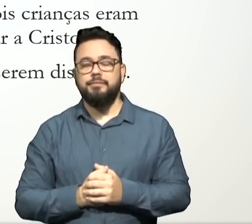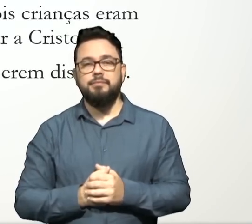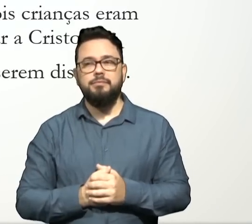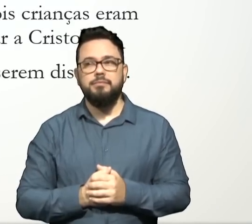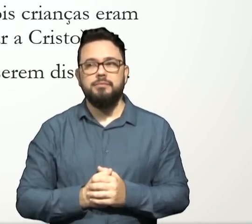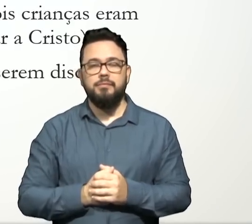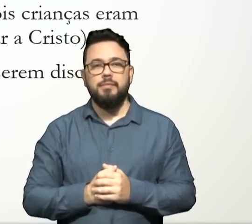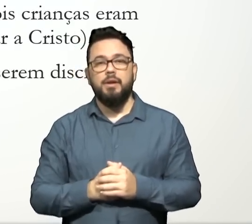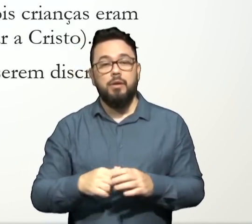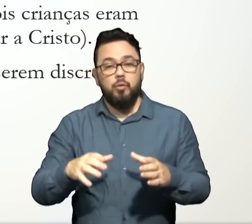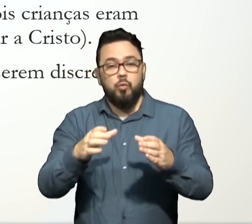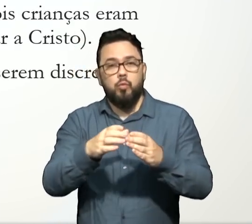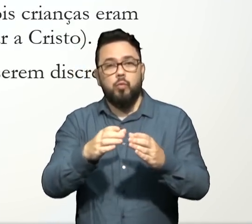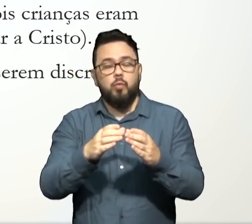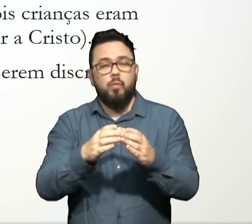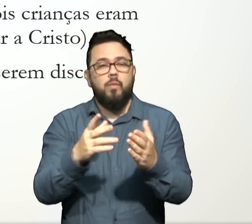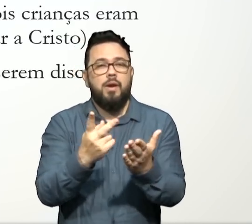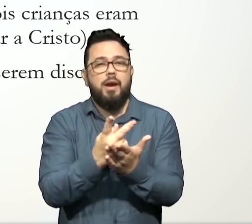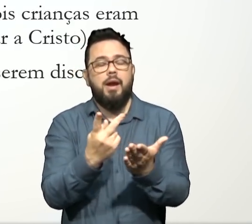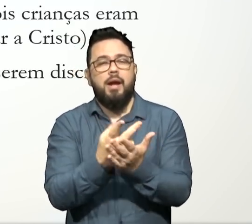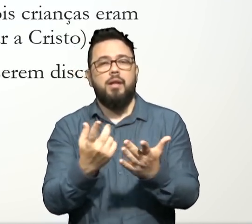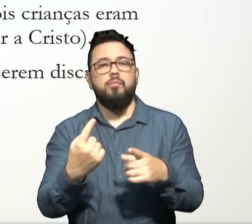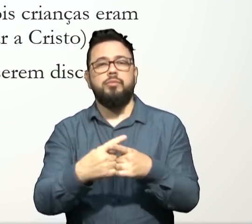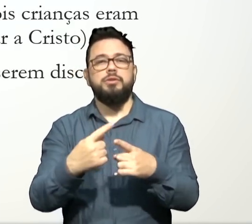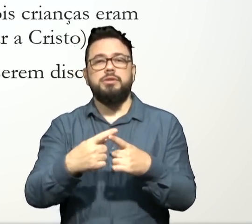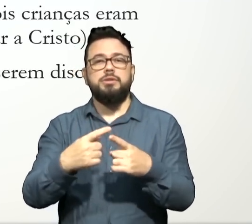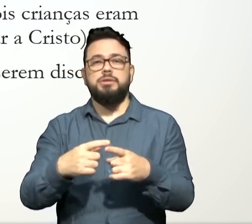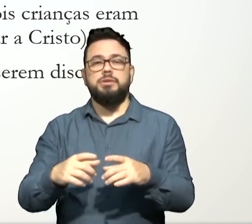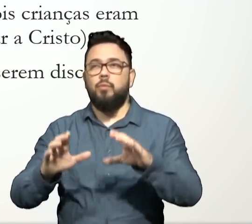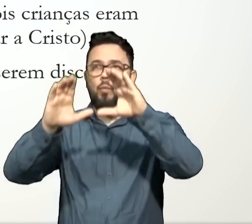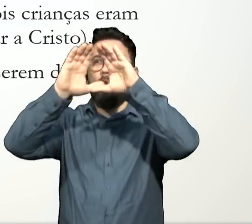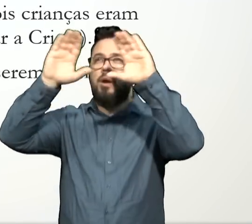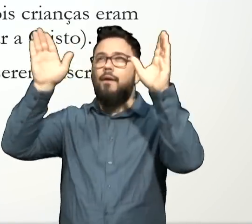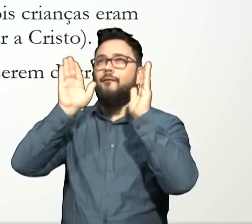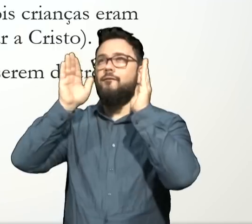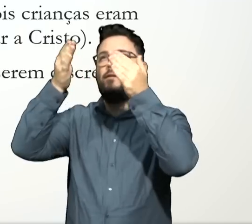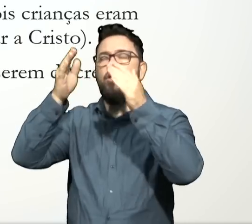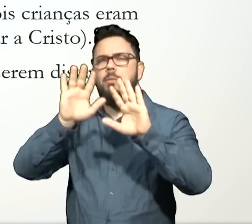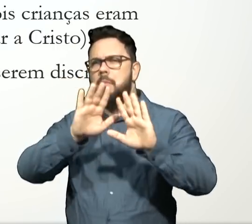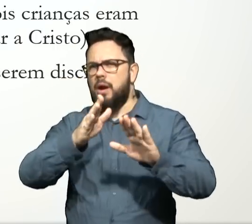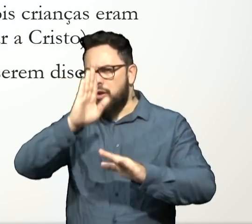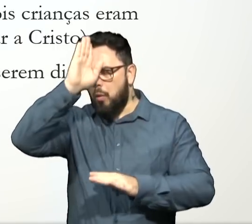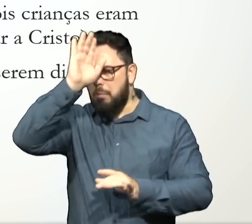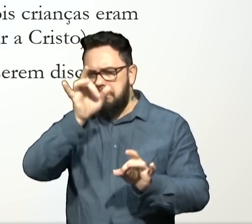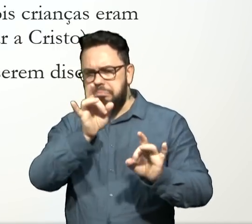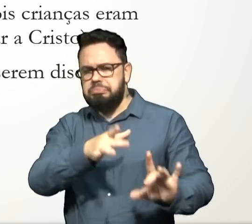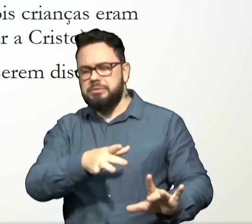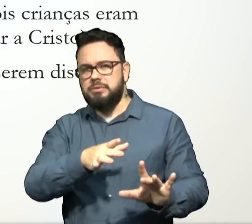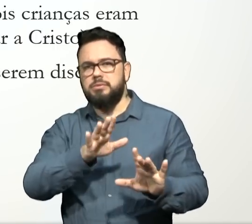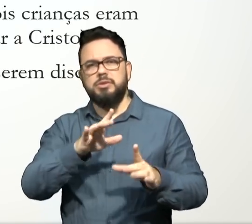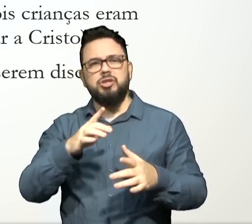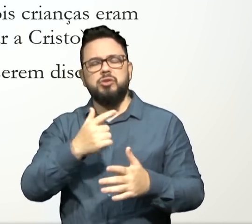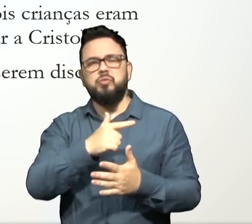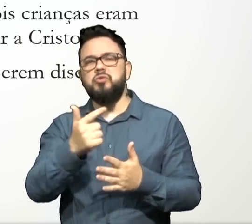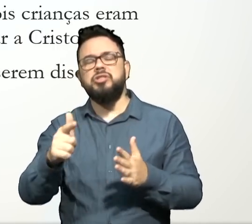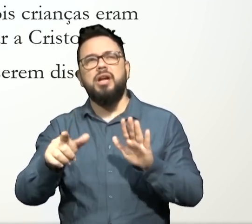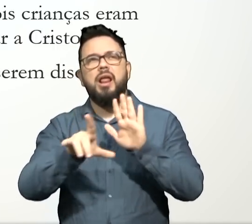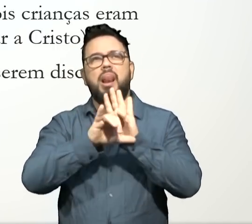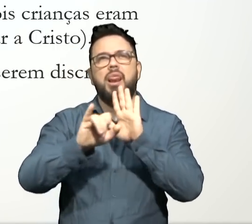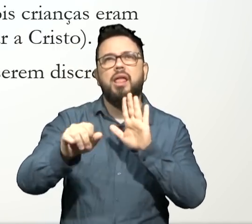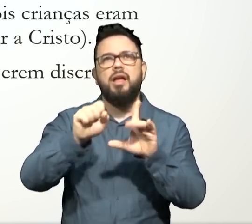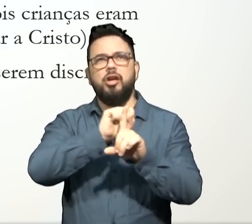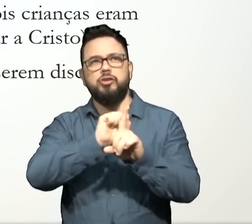clandestinos porque o seu reino era o céu e não Roma eles eram alienados porque não tinham pautas sociais porque eles não